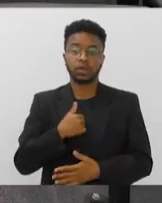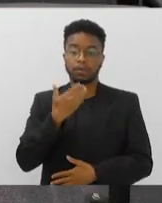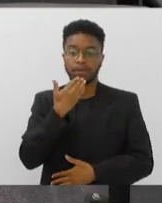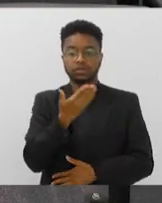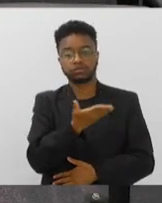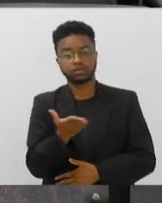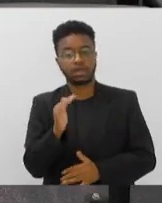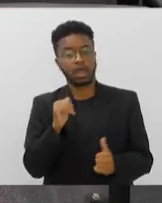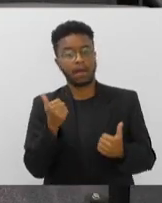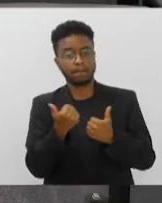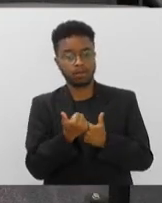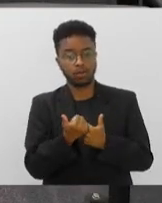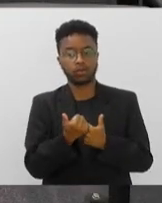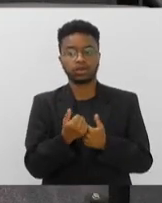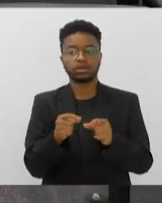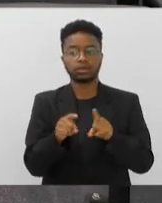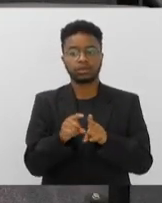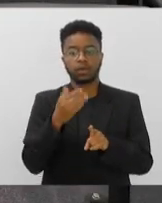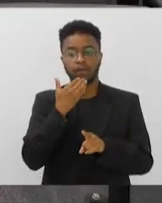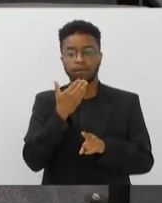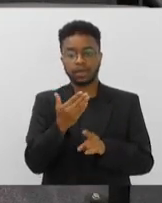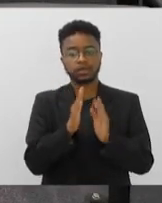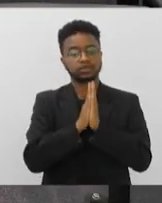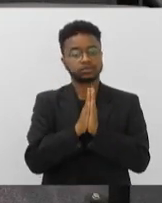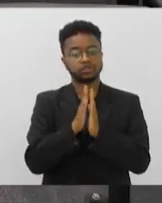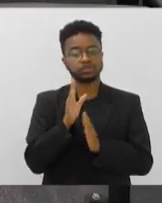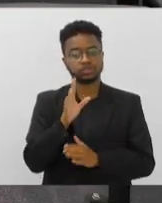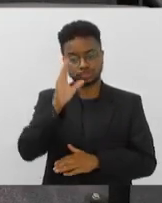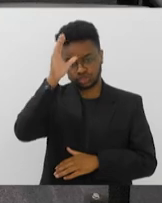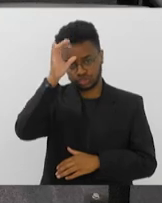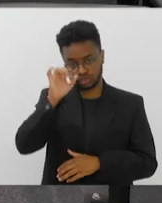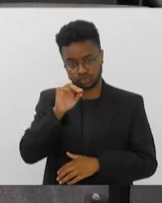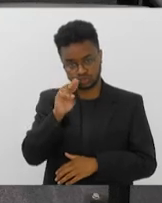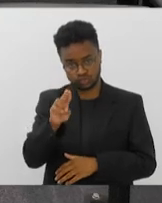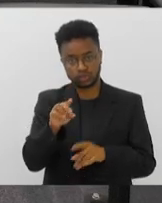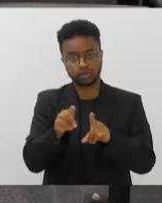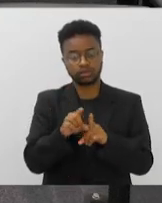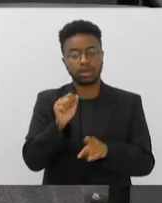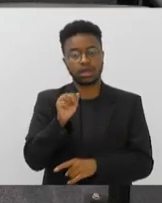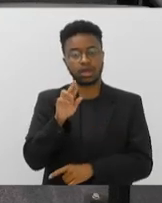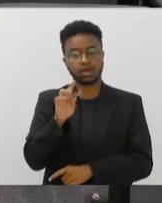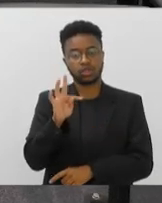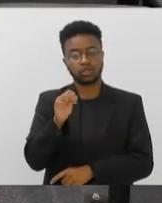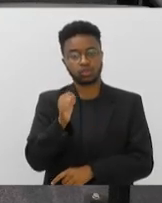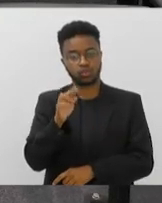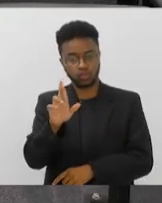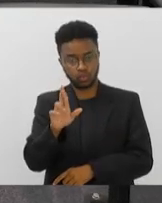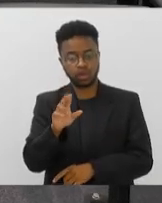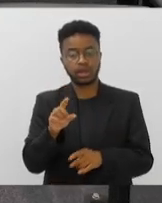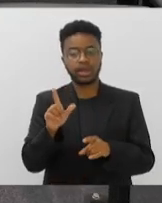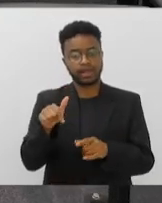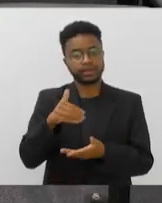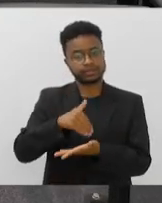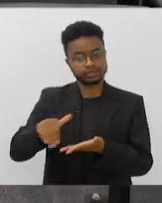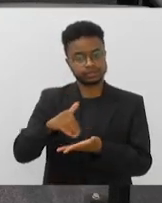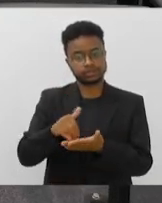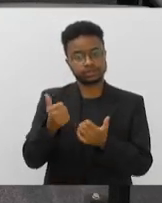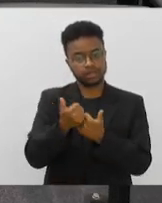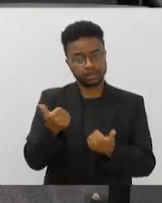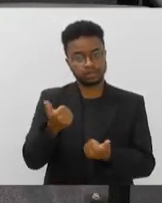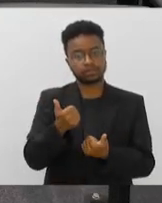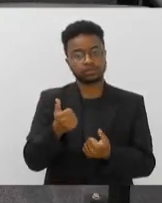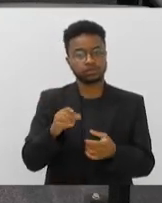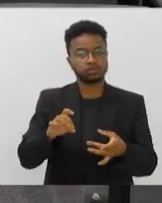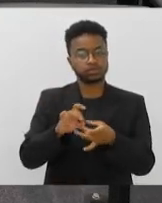apoio também né até um apelo a tia Ju ao Artur né que está aí como secretário e subsecretário da